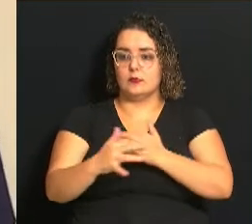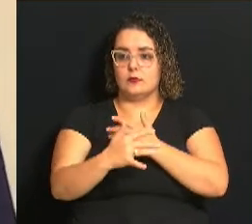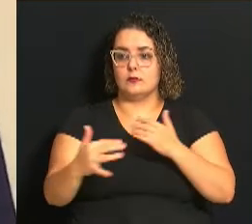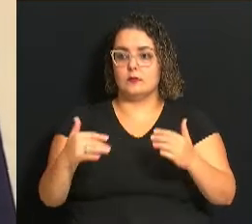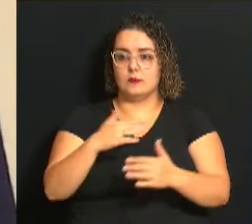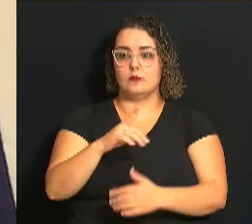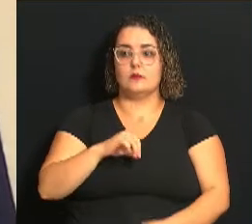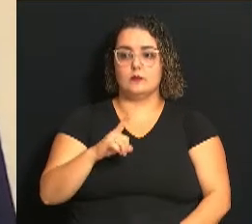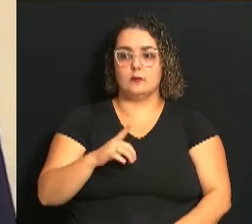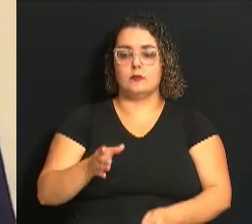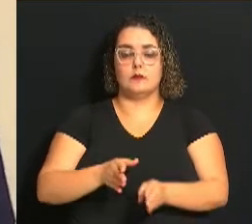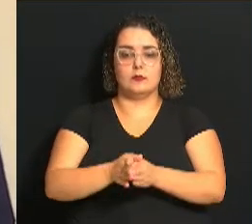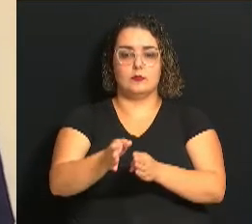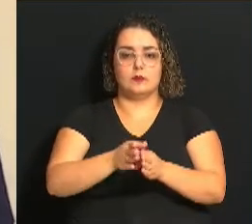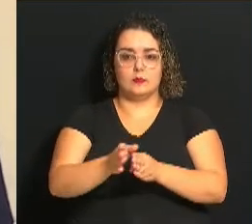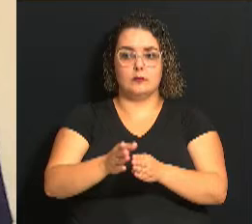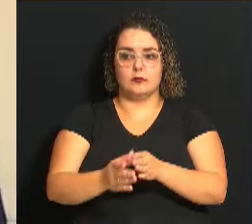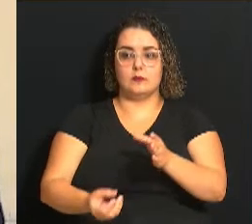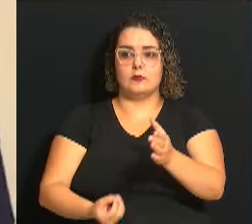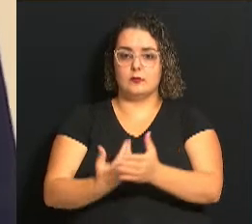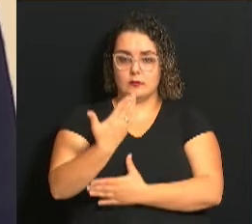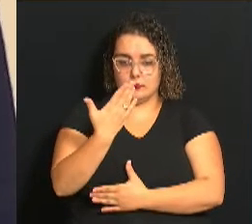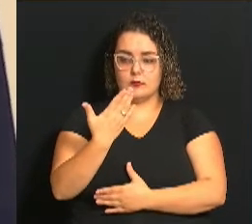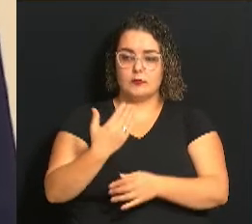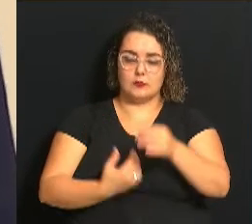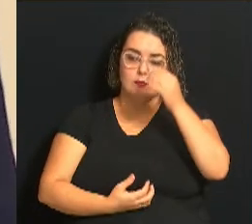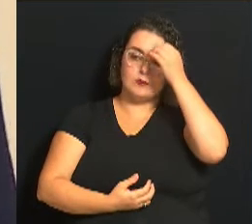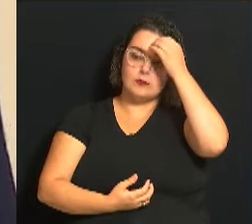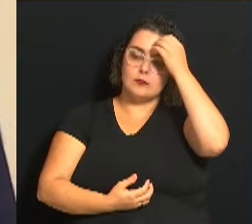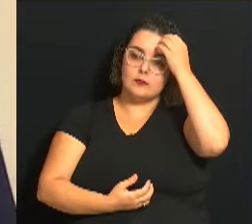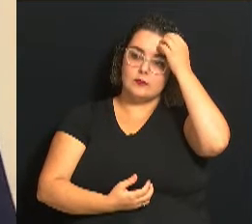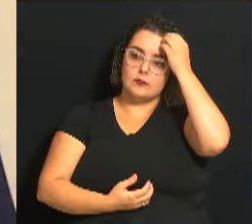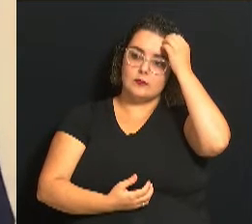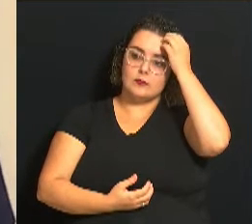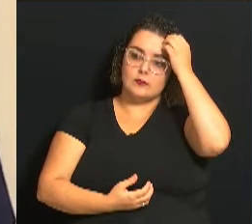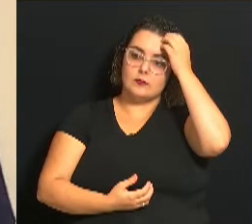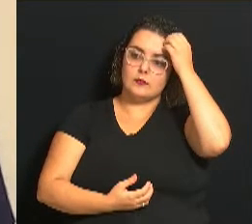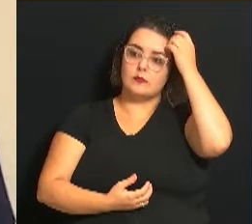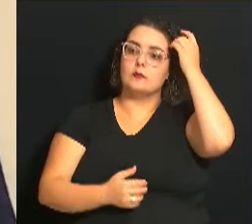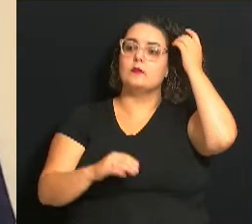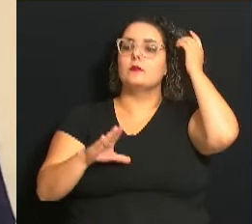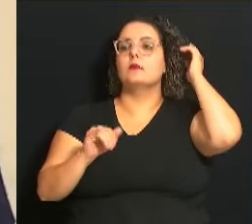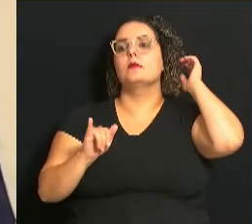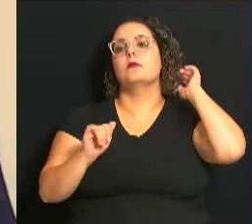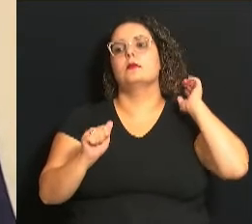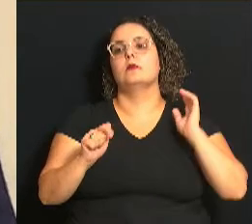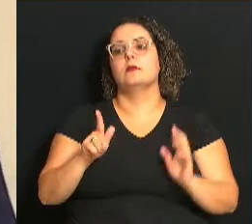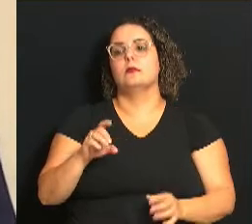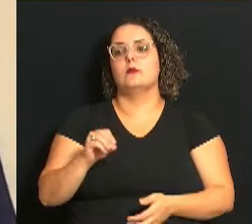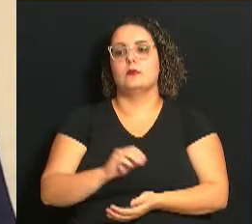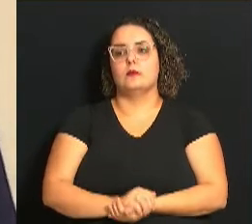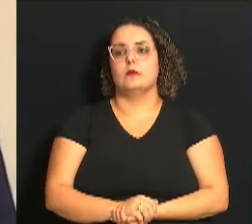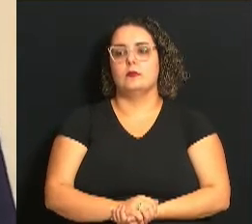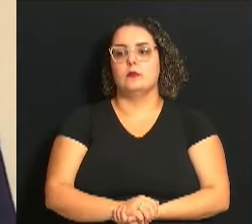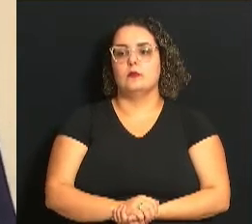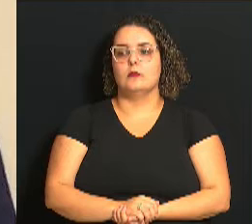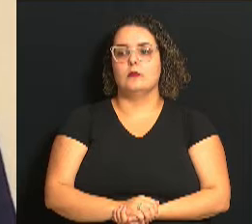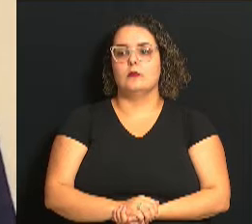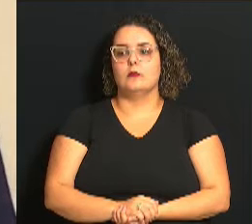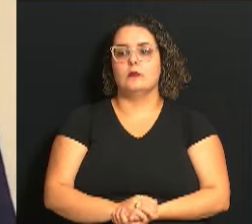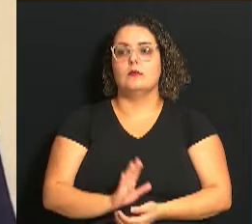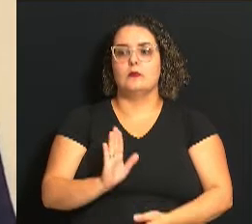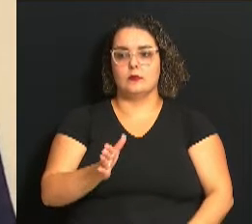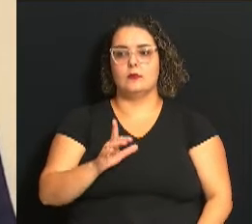conselho criado do fundo, junto com a Secretaria de Finanças, o Caiado vai poder dar uma explanada, a gente já tem a questão,